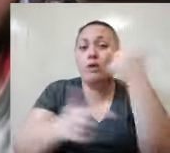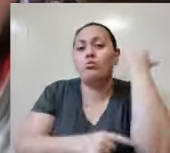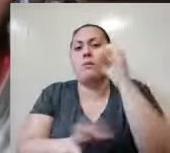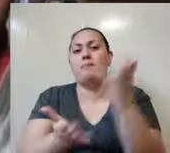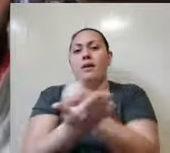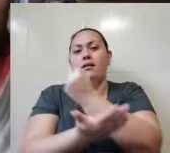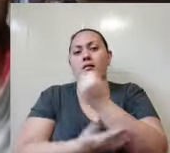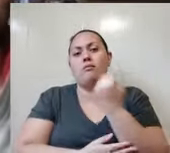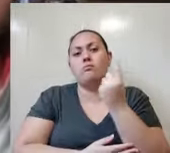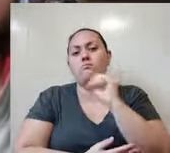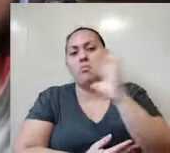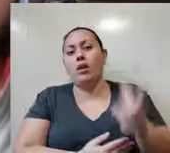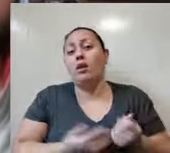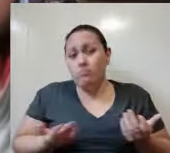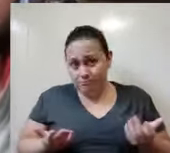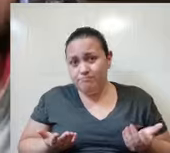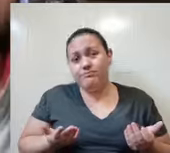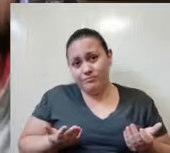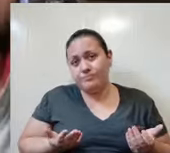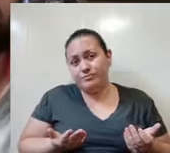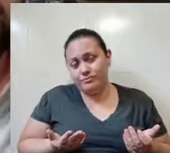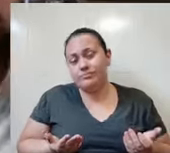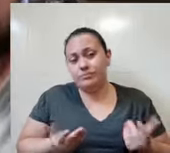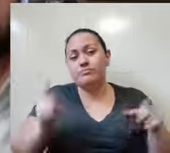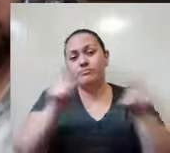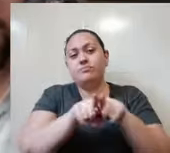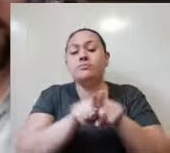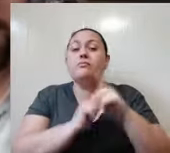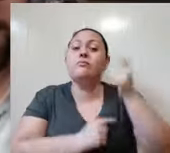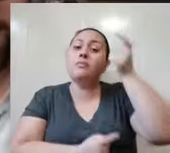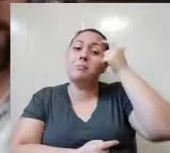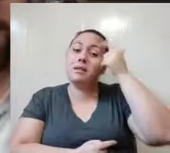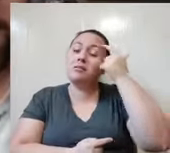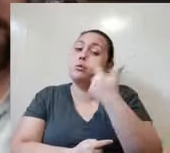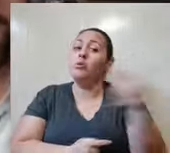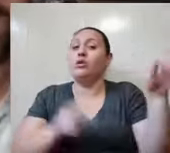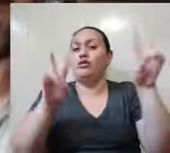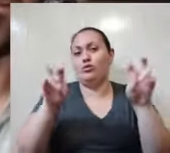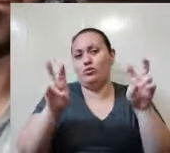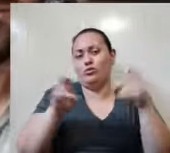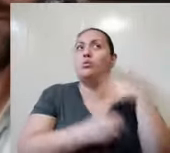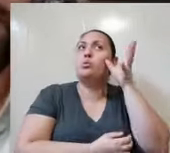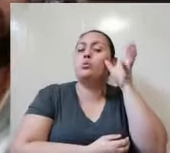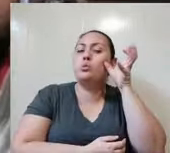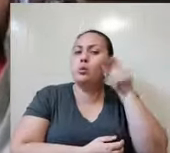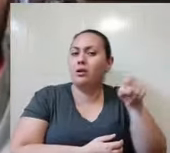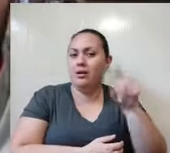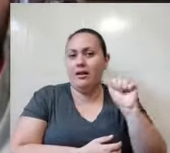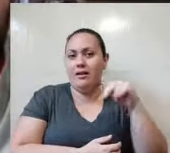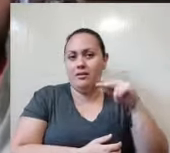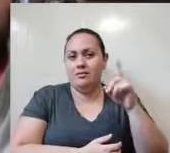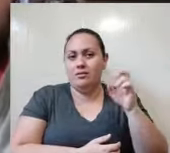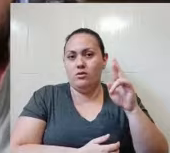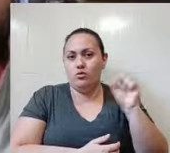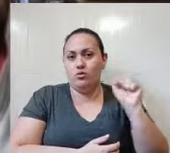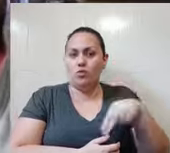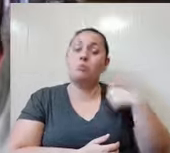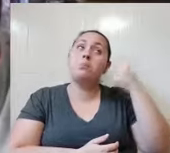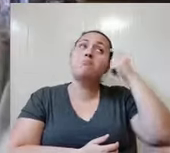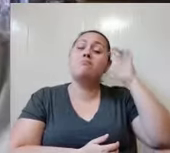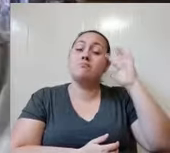momento muito importante. E que eu acho que também abre um leque para a gente pensar sobre uma outra coisa que eu estava escutando o Anderson e pensando, que tem a ver